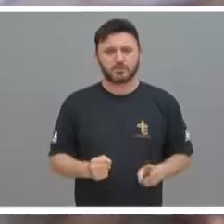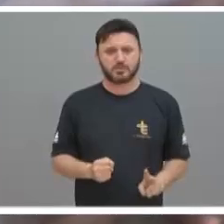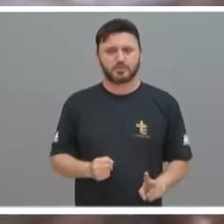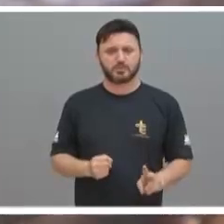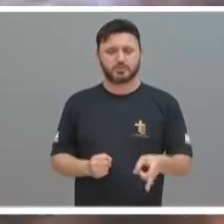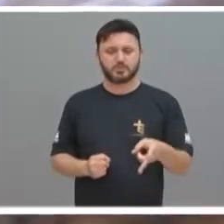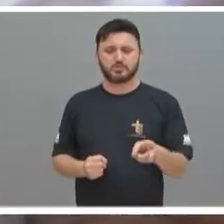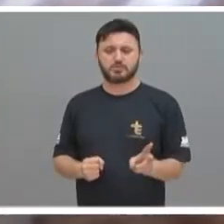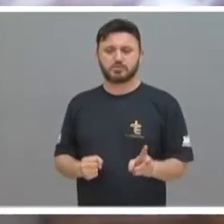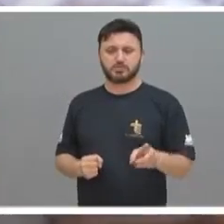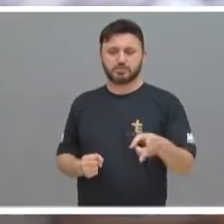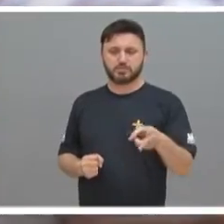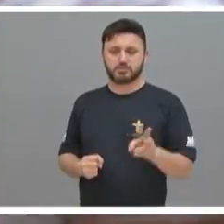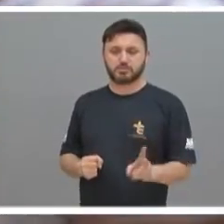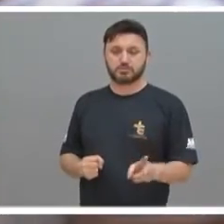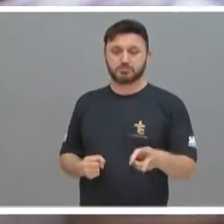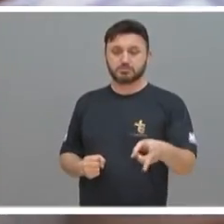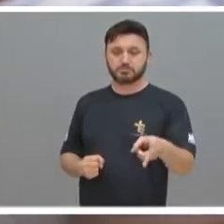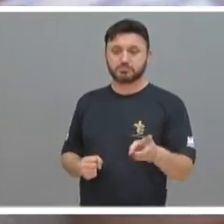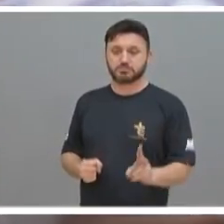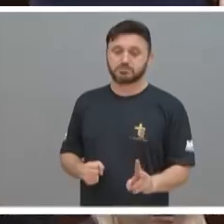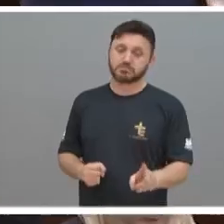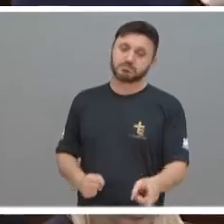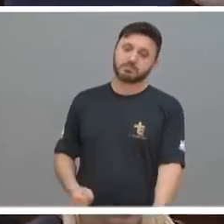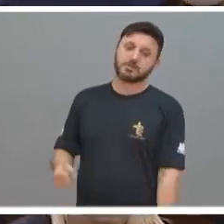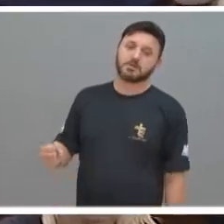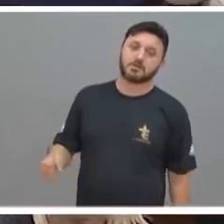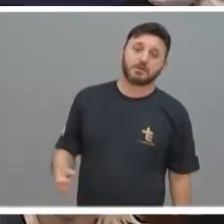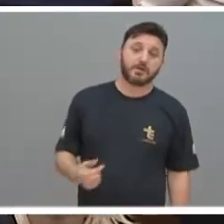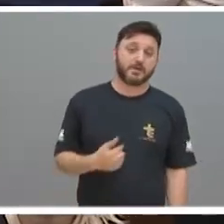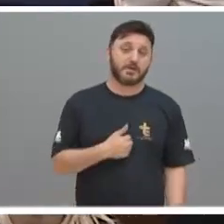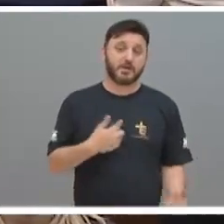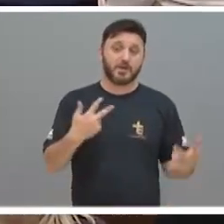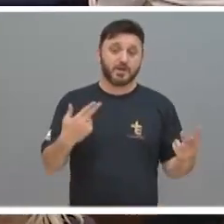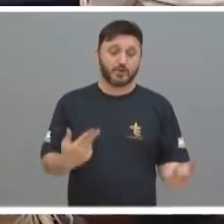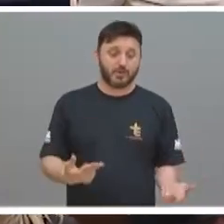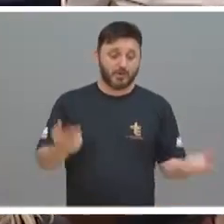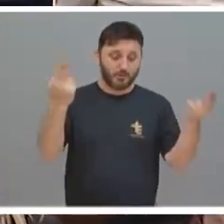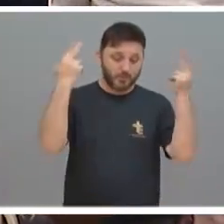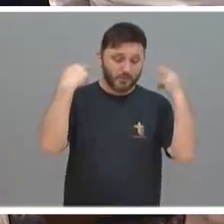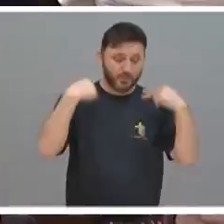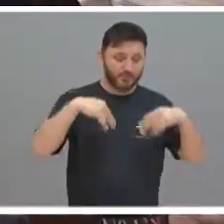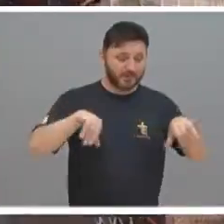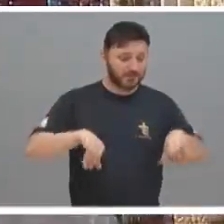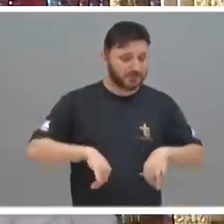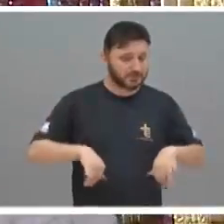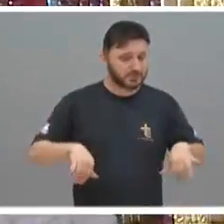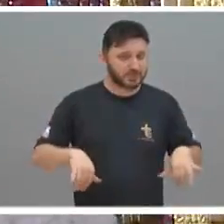Sou ovelha machucada.